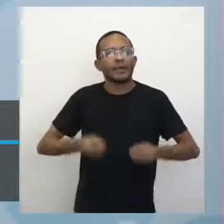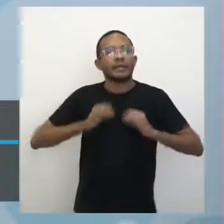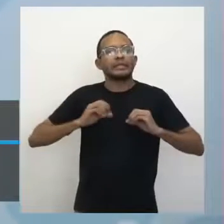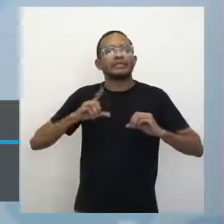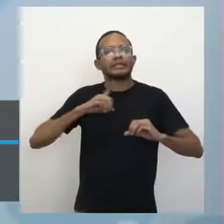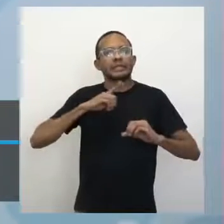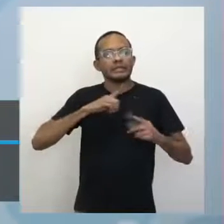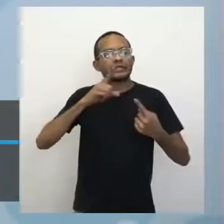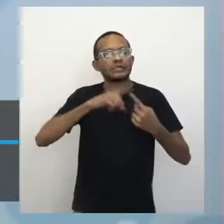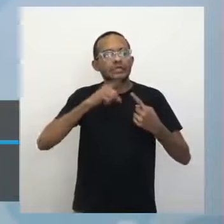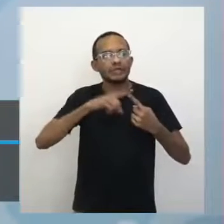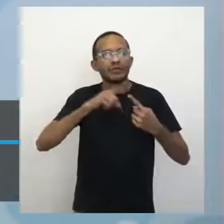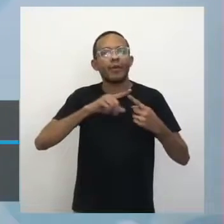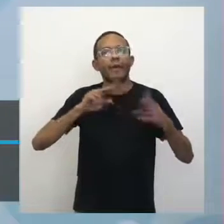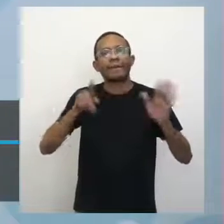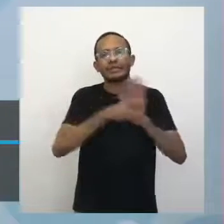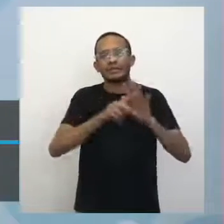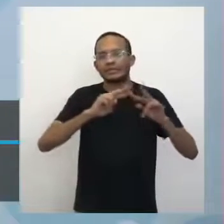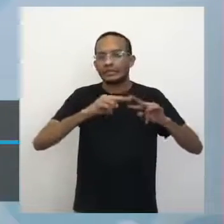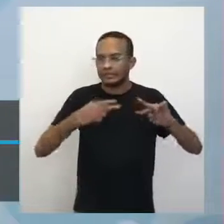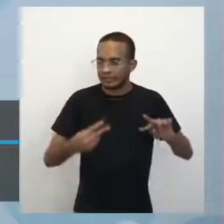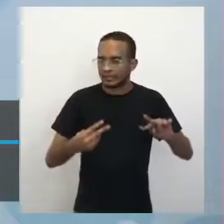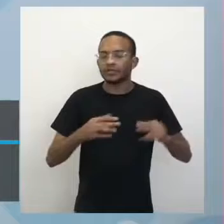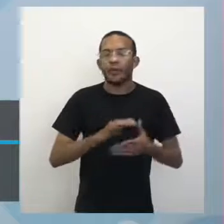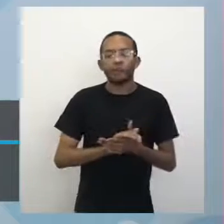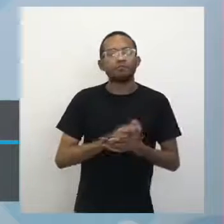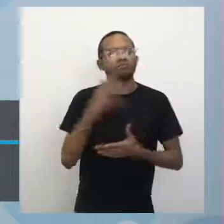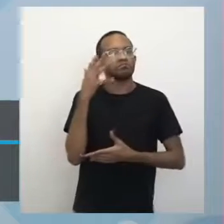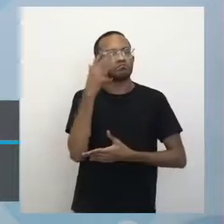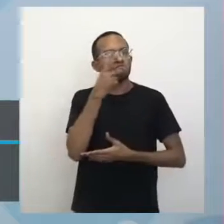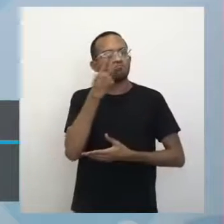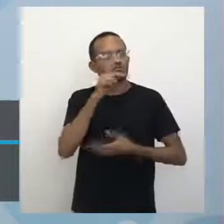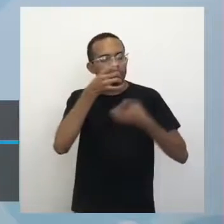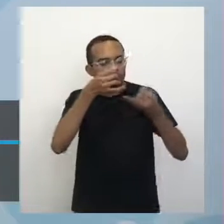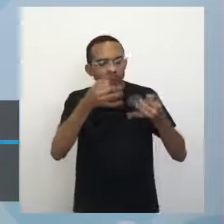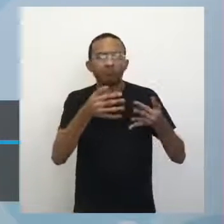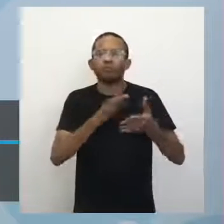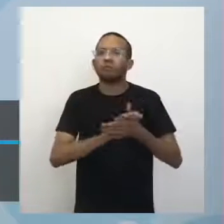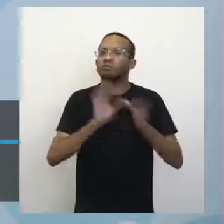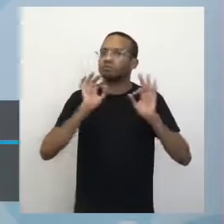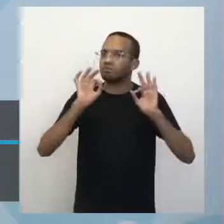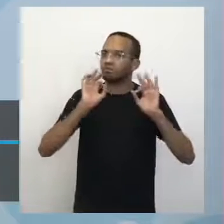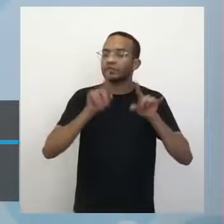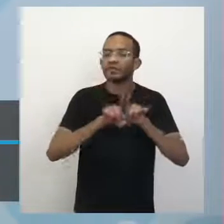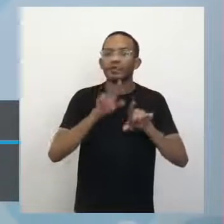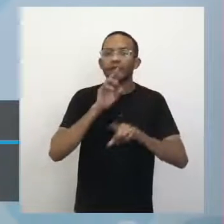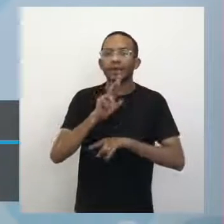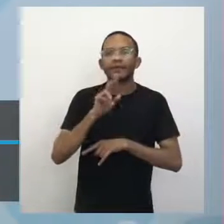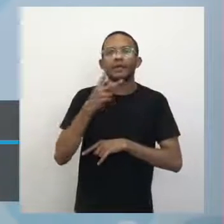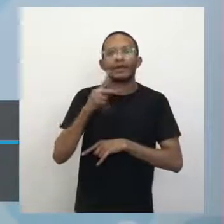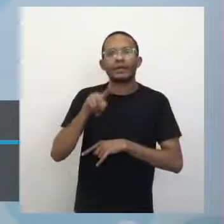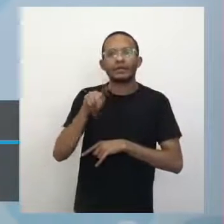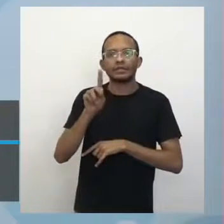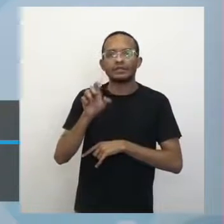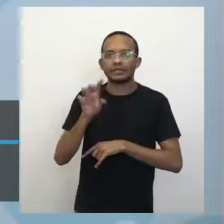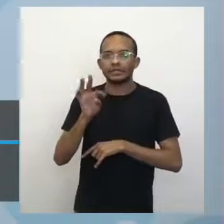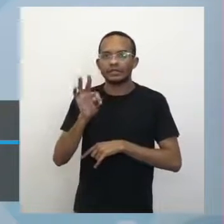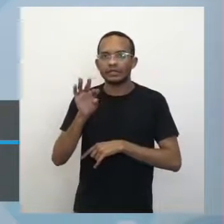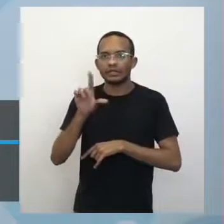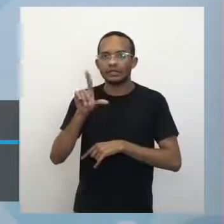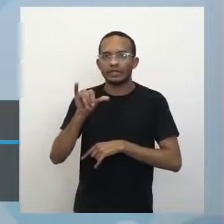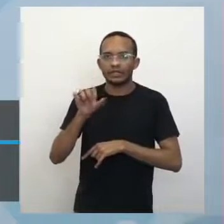da espécie a qual pertence. Muito bem. Ficou bonito isso, hein? Bonito que só vendo. E tem a Kathleen, que anteriormente já tinha colocado